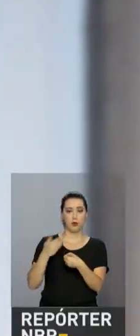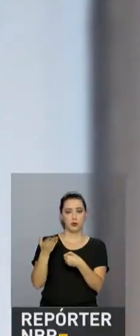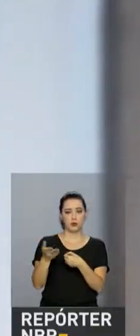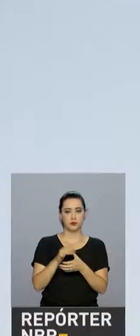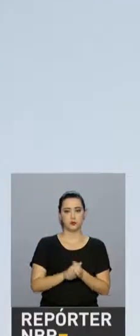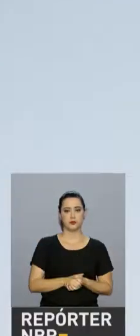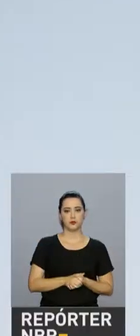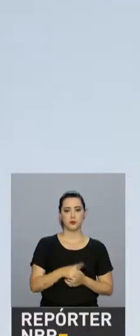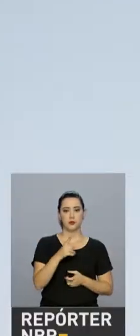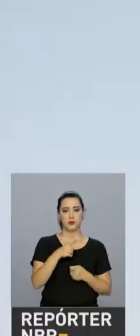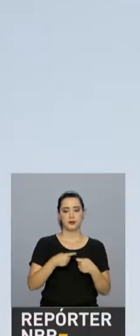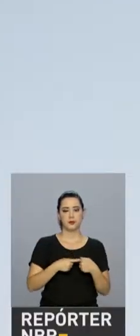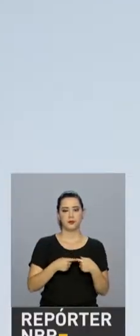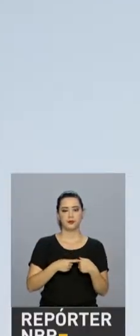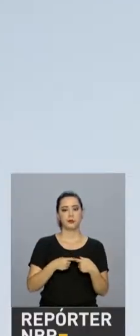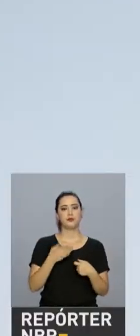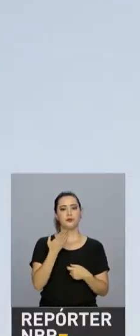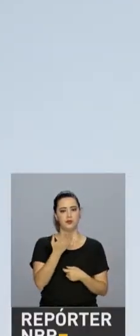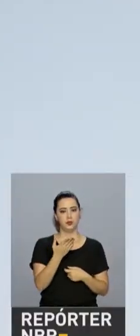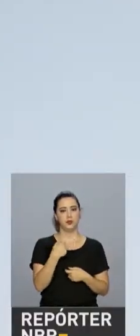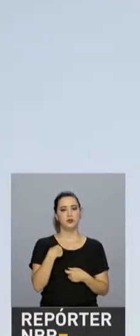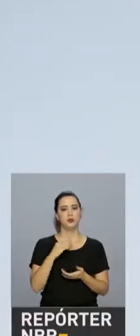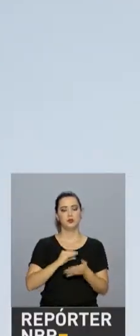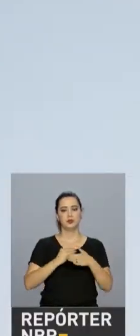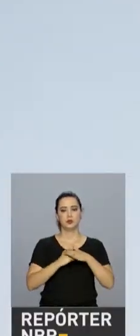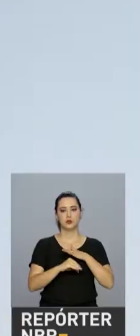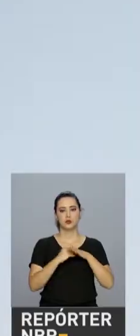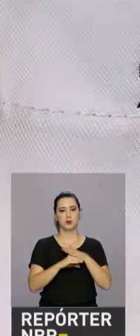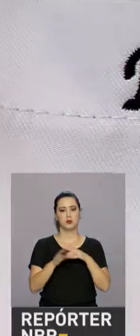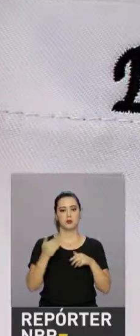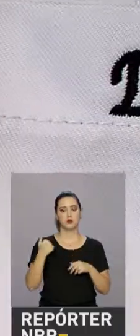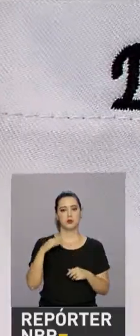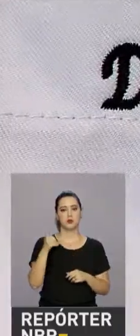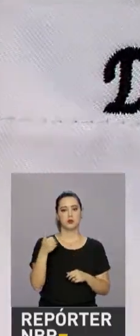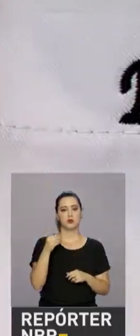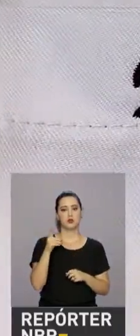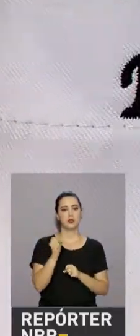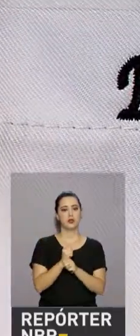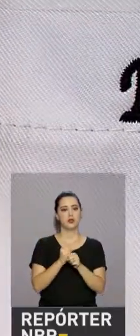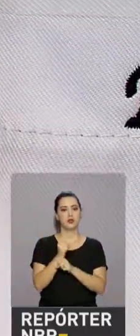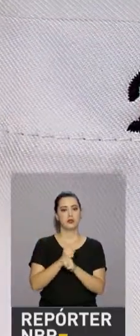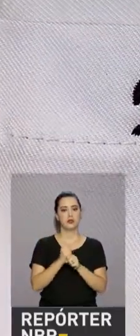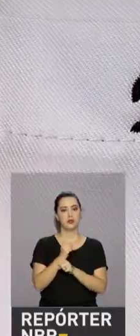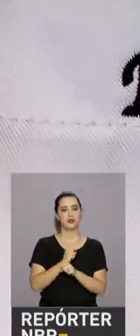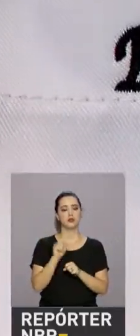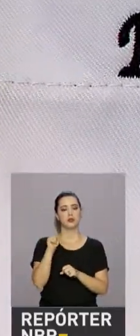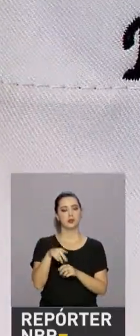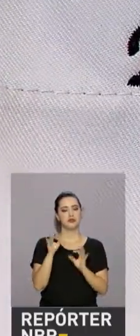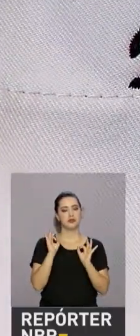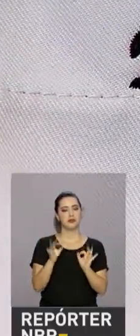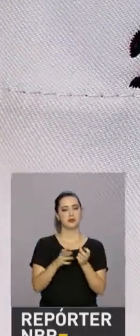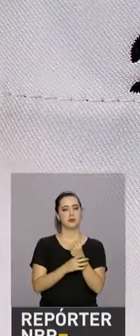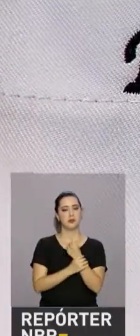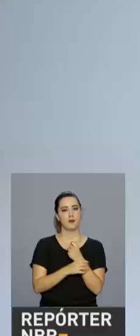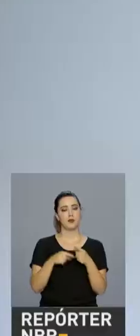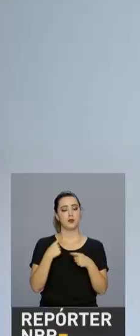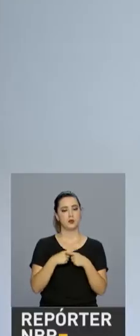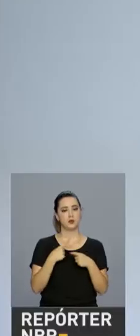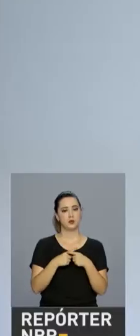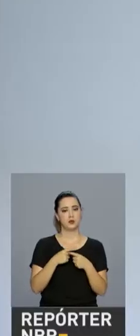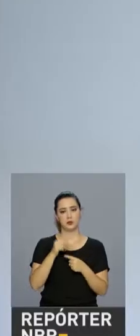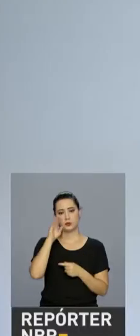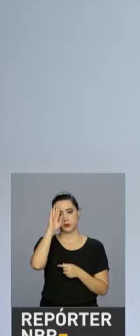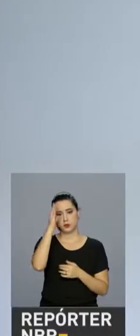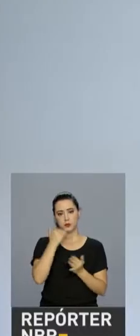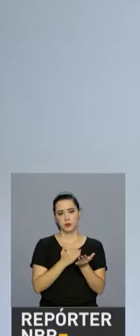rocha aplicar no tesouro direto há mais de dez anos para ele esse é um tipo de aplicação segura principalmente para